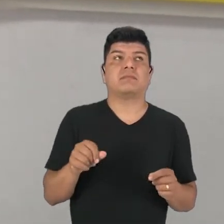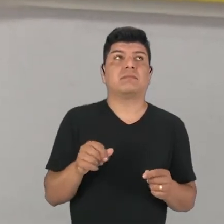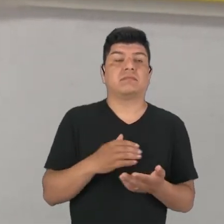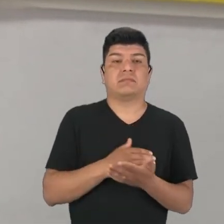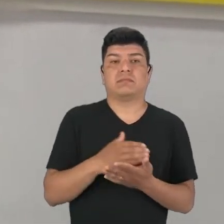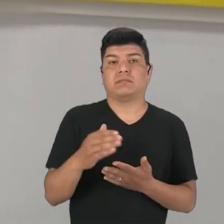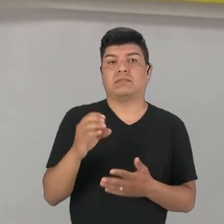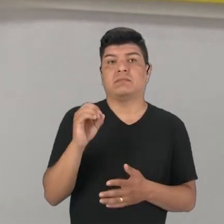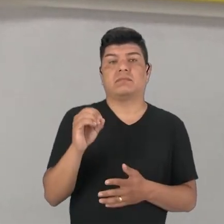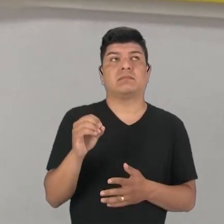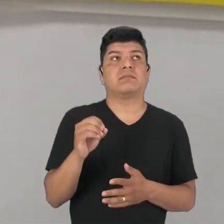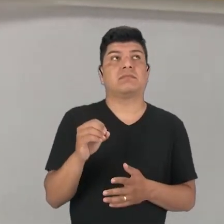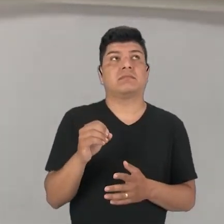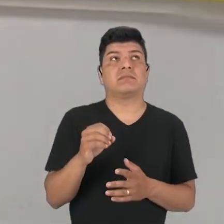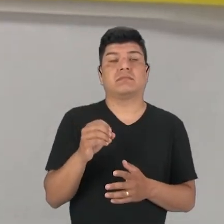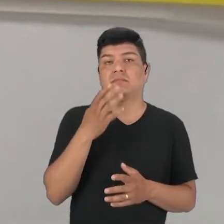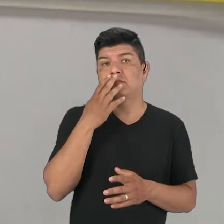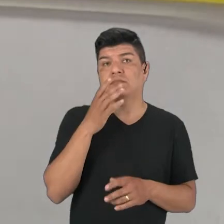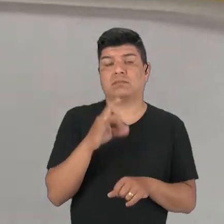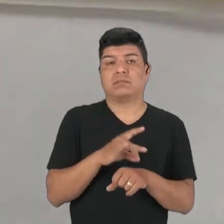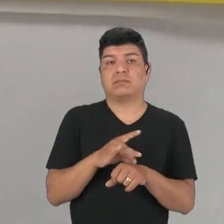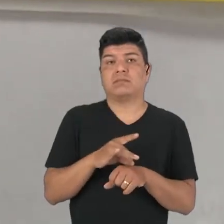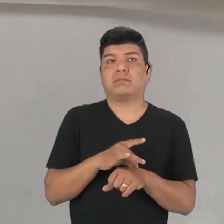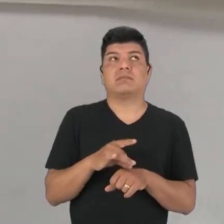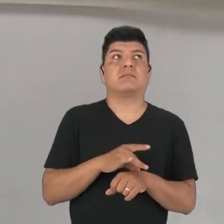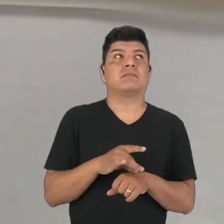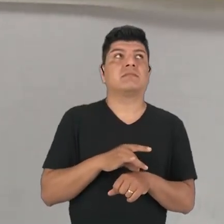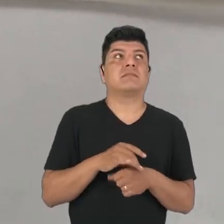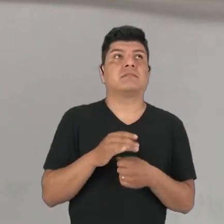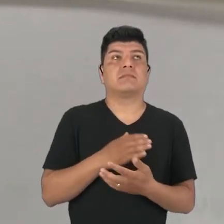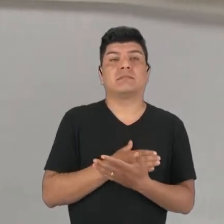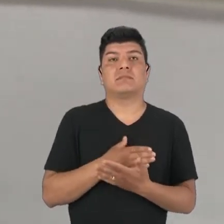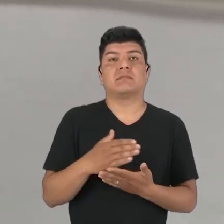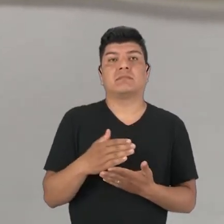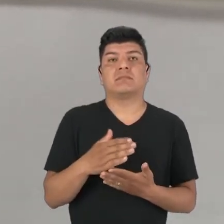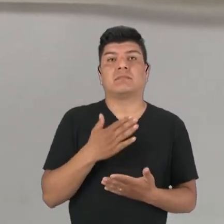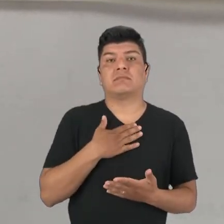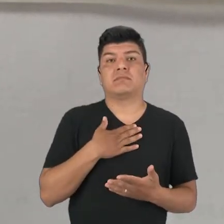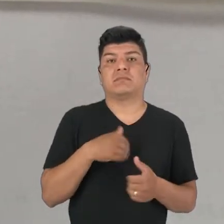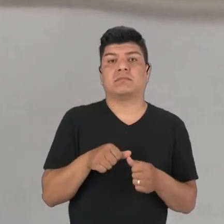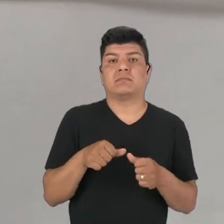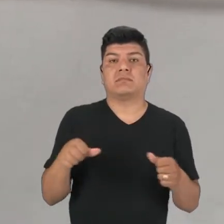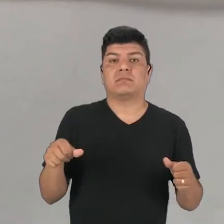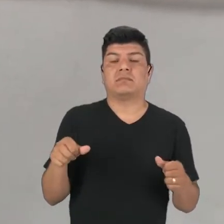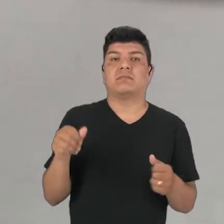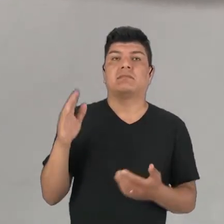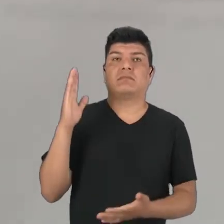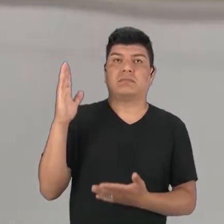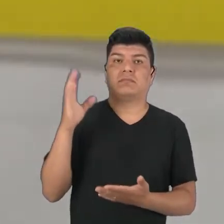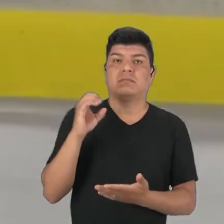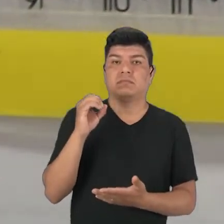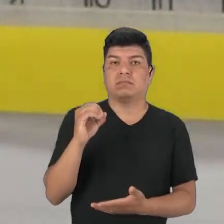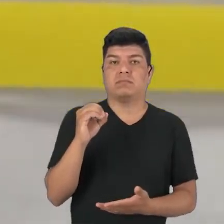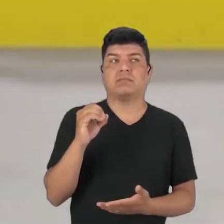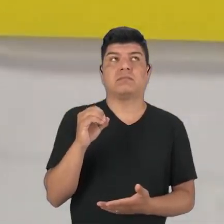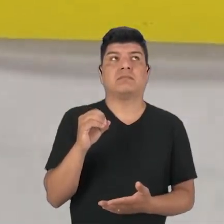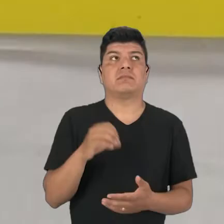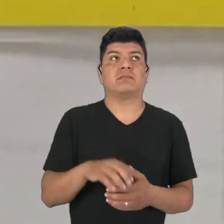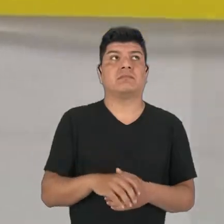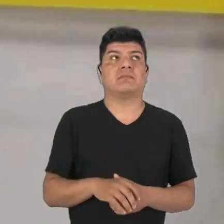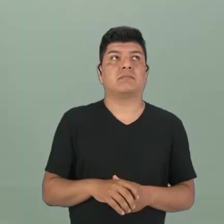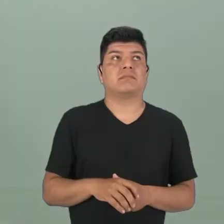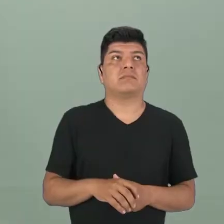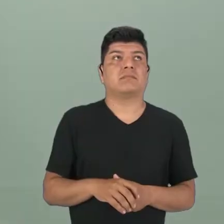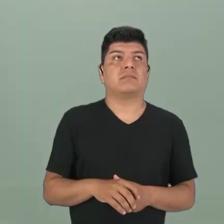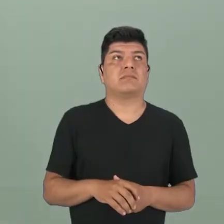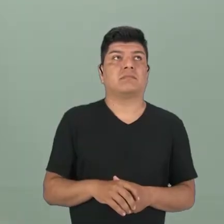começa aqui no zero, tem um tracinho preto, ó. Eu tenho que iniciar a minha medida bem aqui, exatamente nesse zero. Então, quando eu